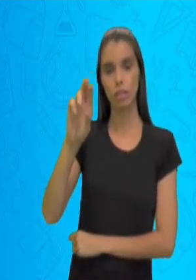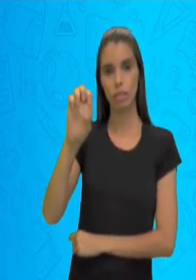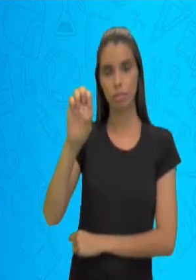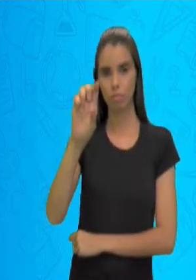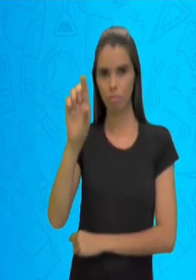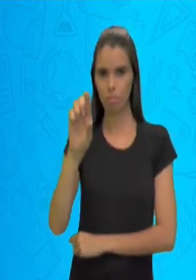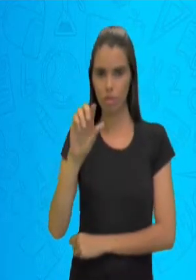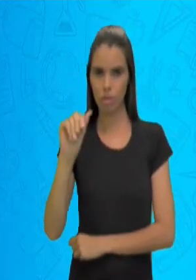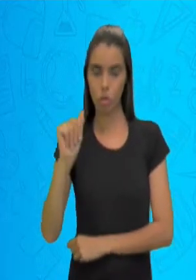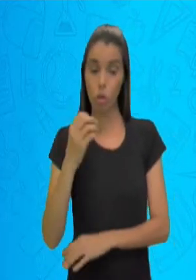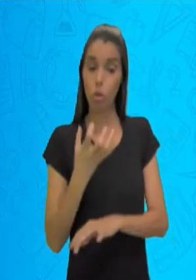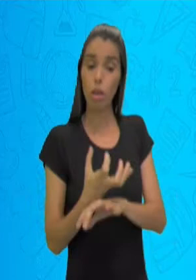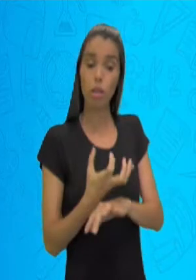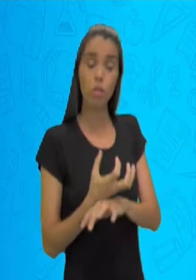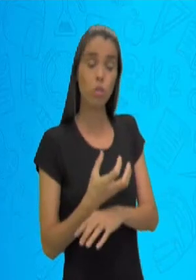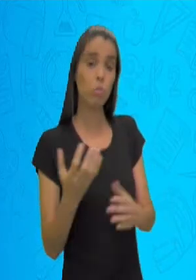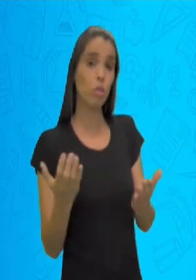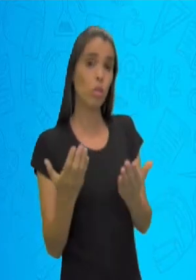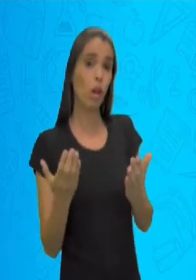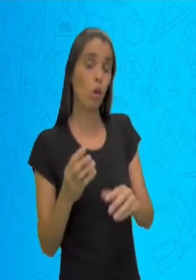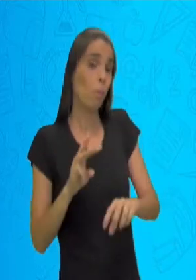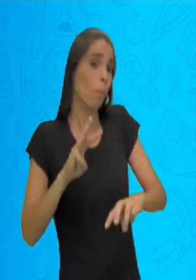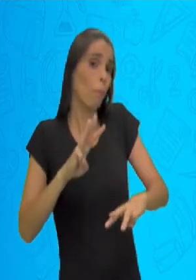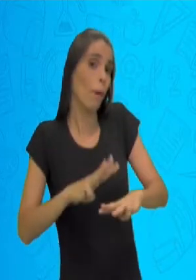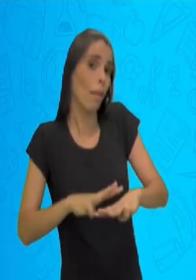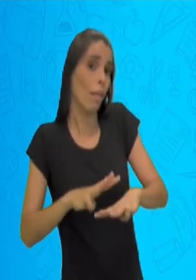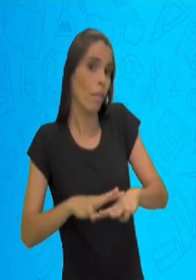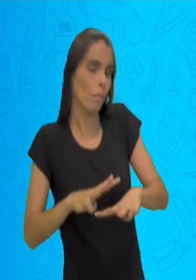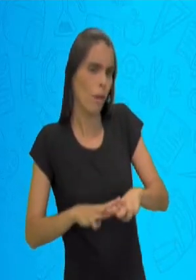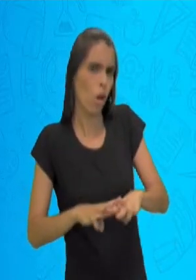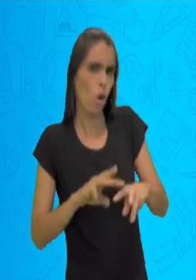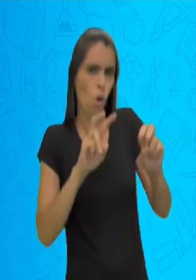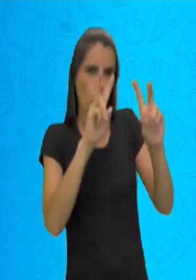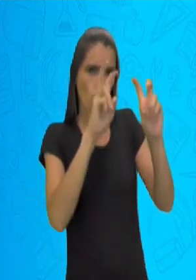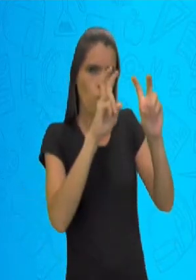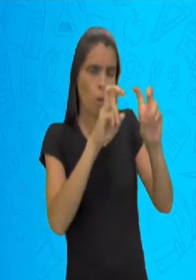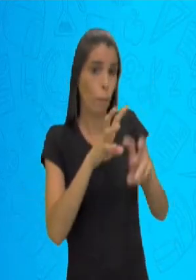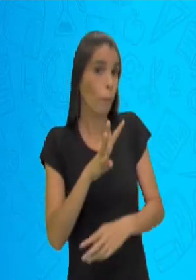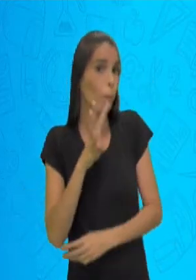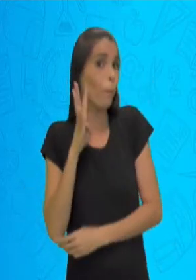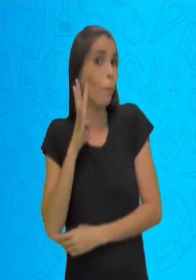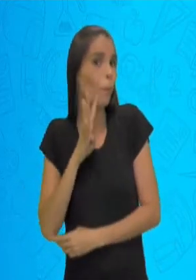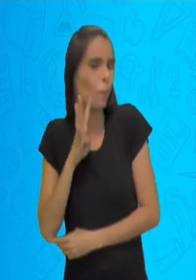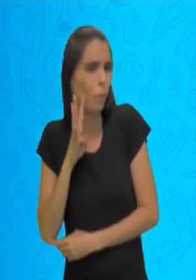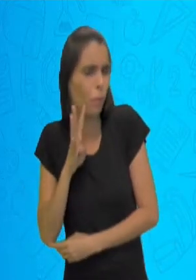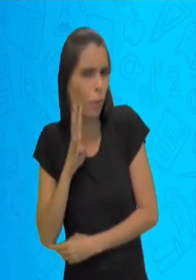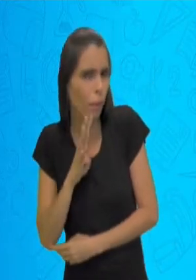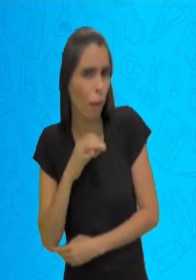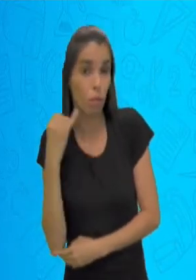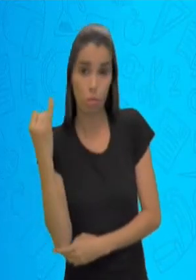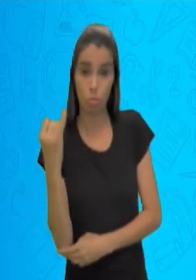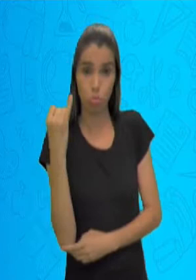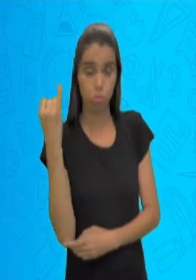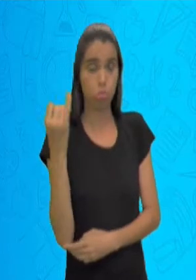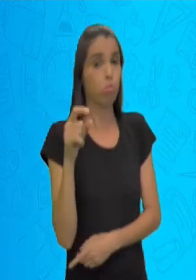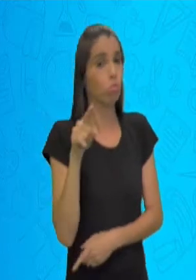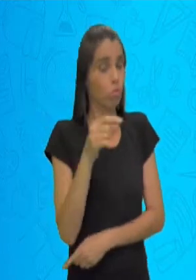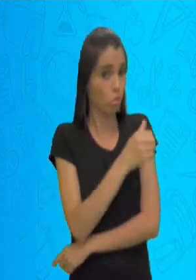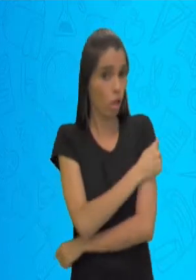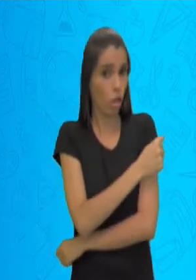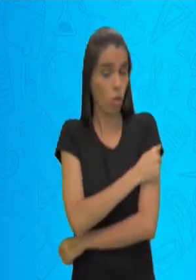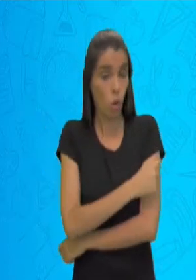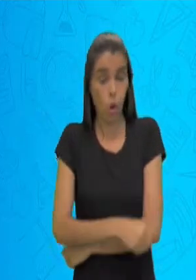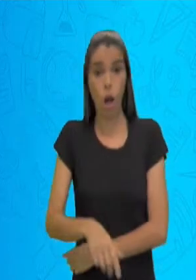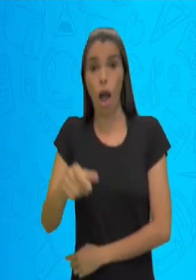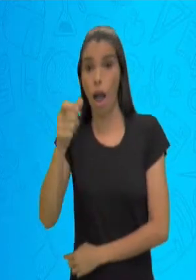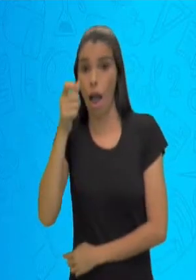terceiro ano. E hoje eu trago para vocês um tema bastante bacana e eu gostaria que vocês prestassem bastante atenção,